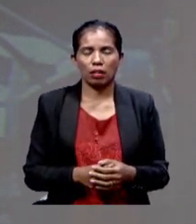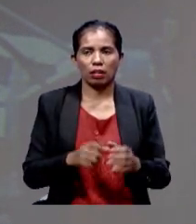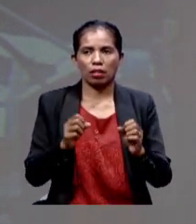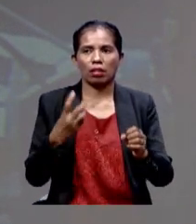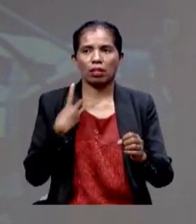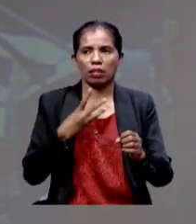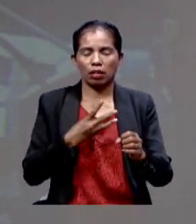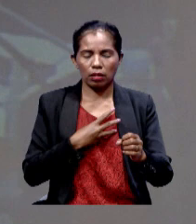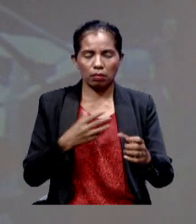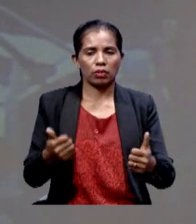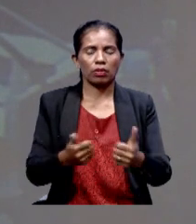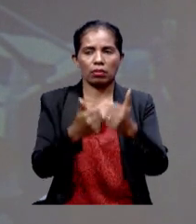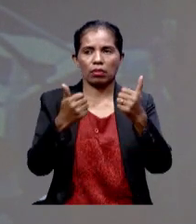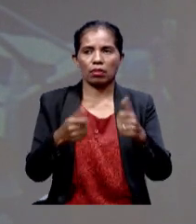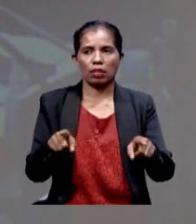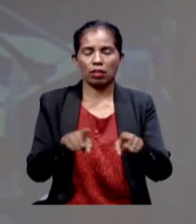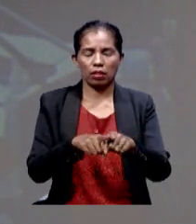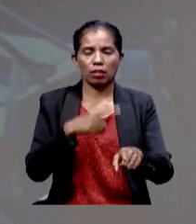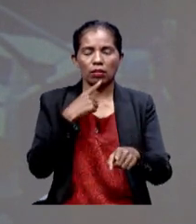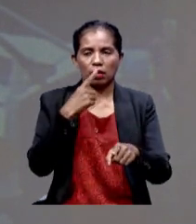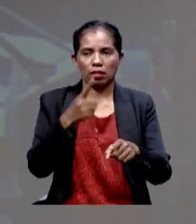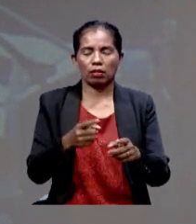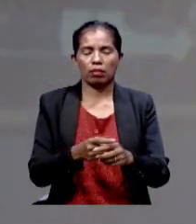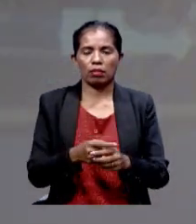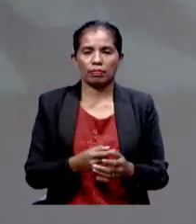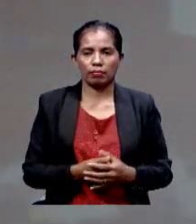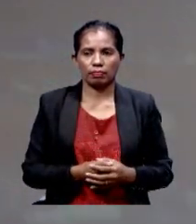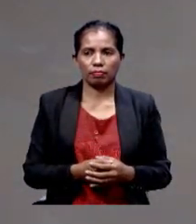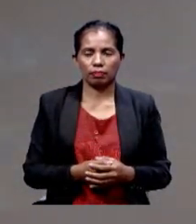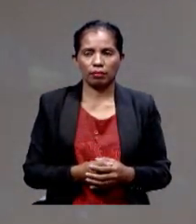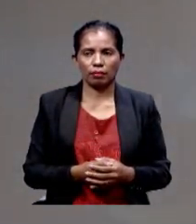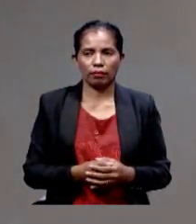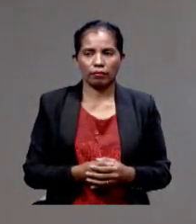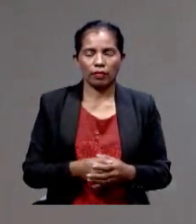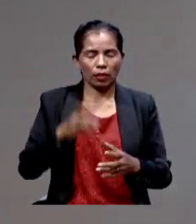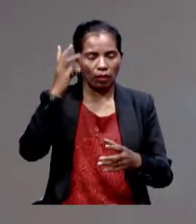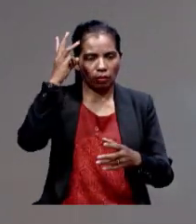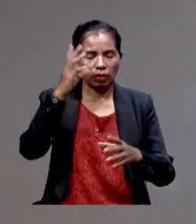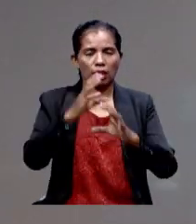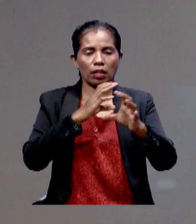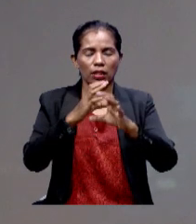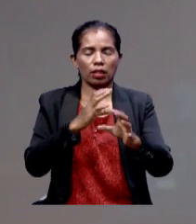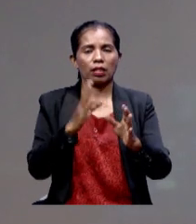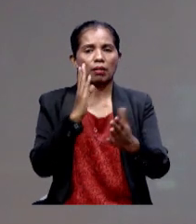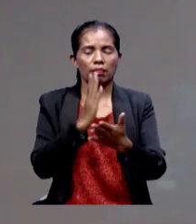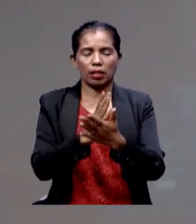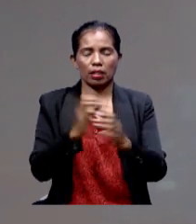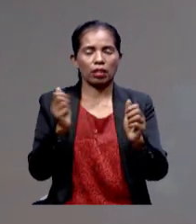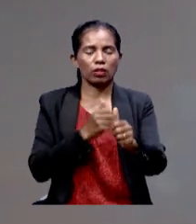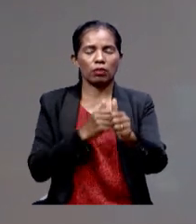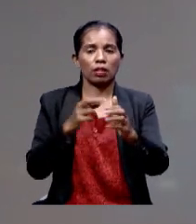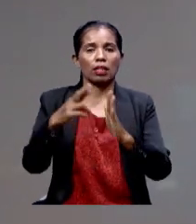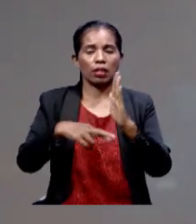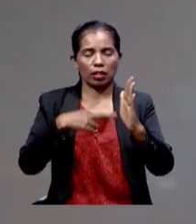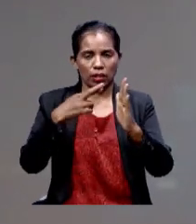ita choca malu. Anesse um maluxira de angata engarrafamento. Além de preocupa careta para latuir sinais trânsito,